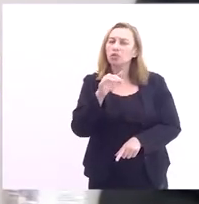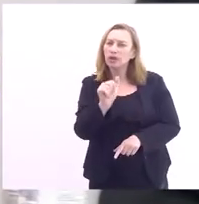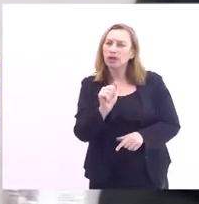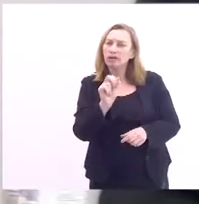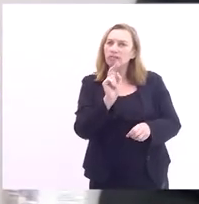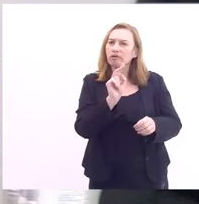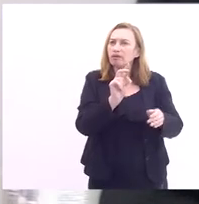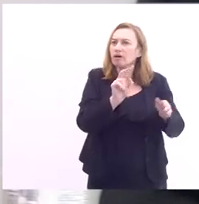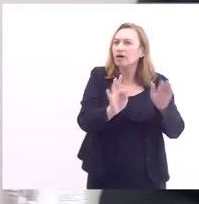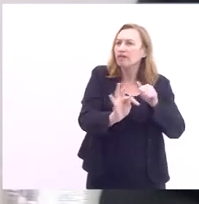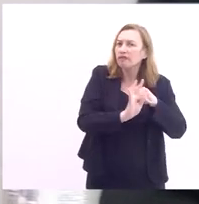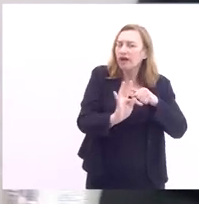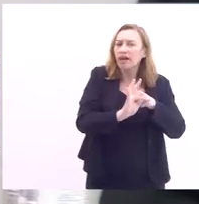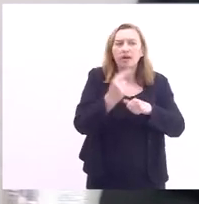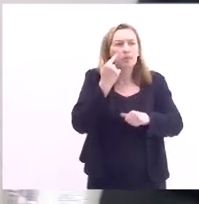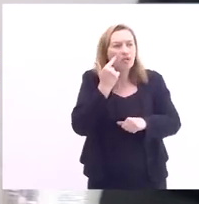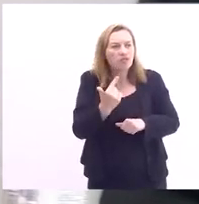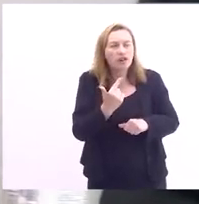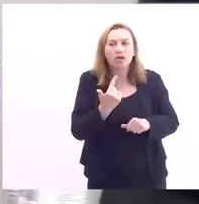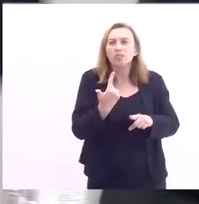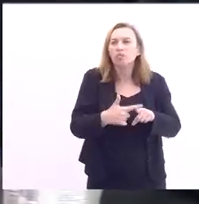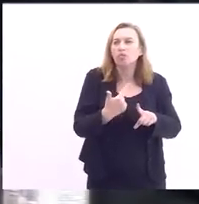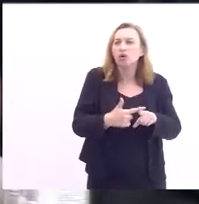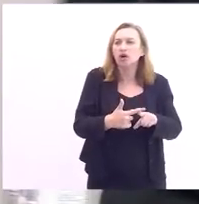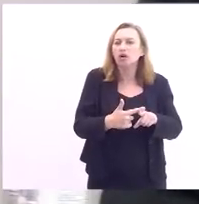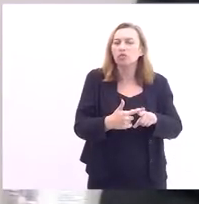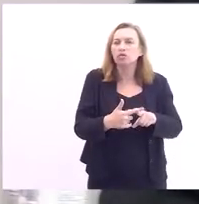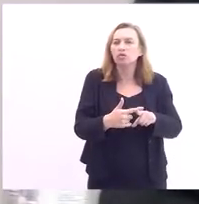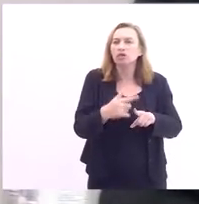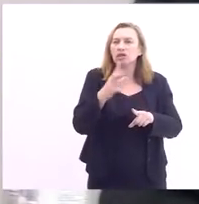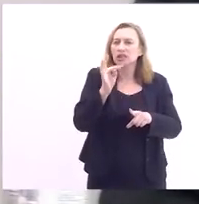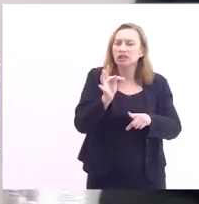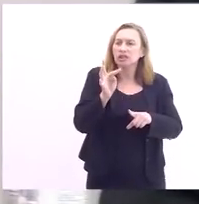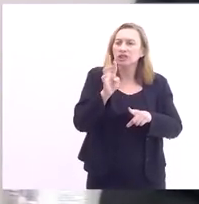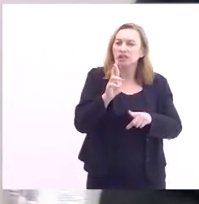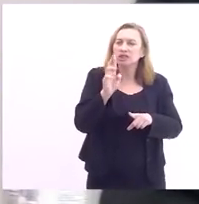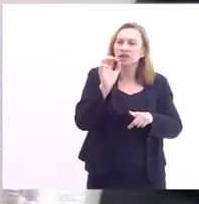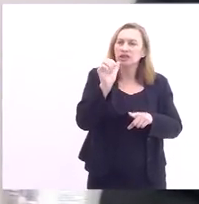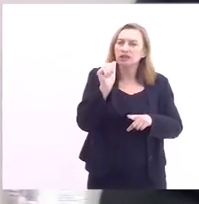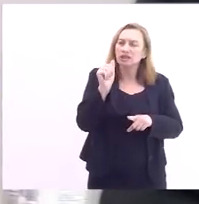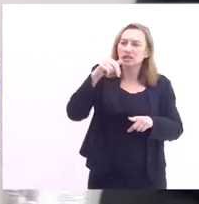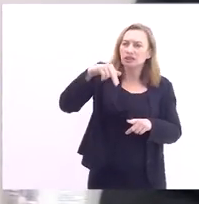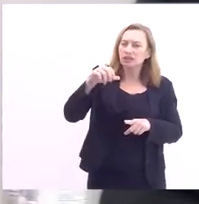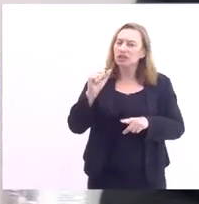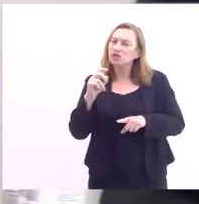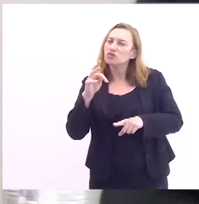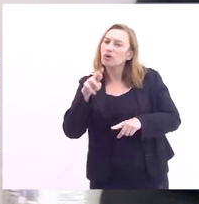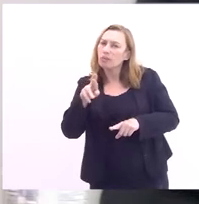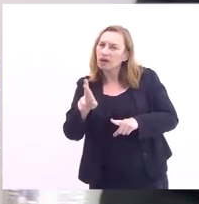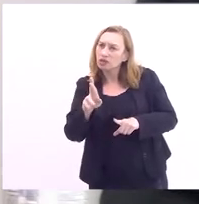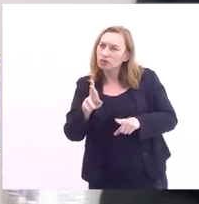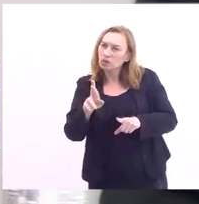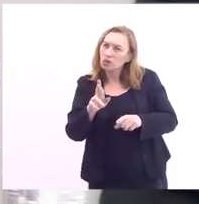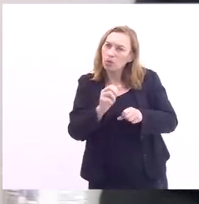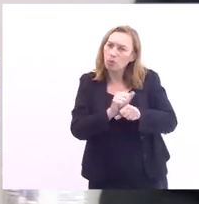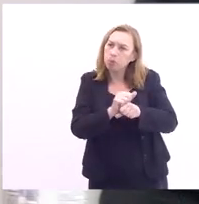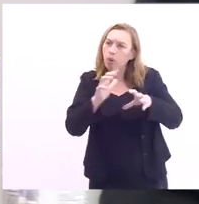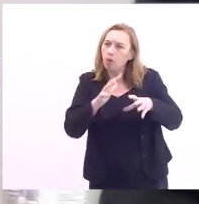ver, porque, por exemplo, quando estoura um transformador, muitas vezes a linha demora a ser desligada,